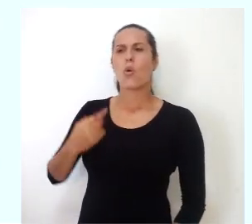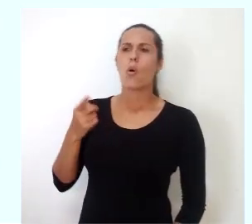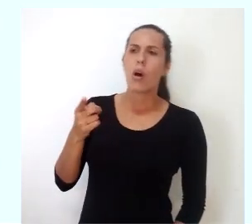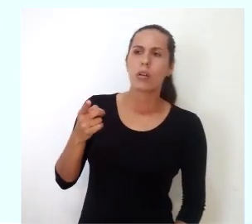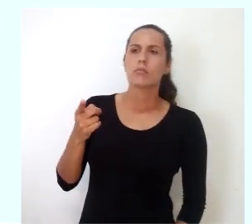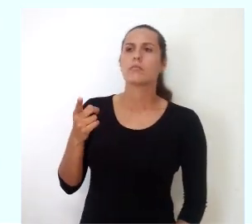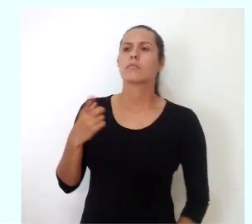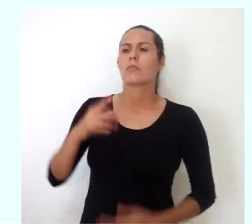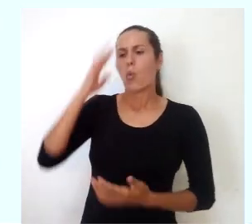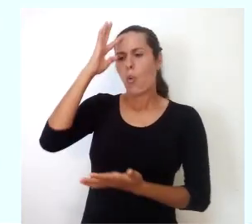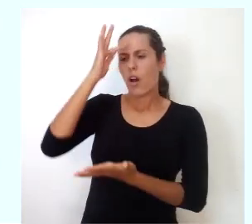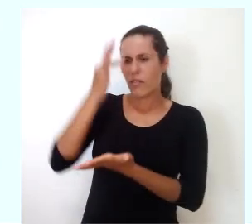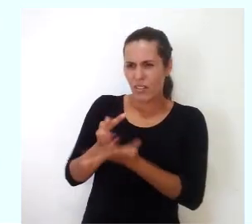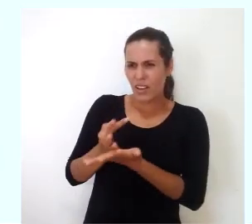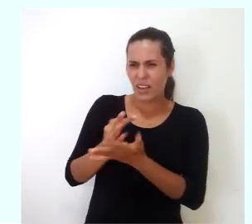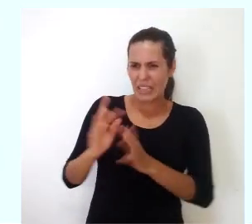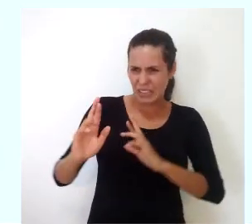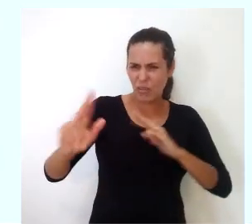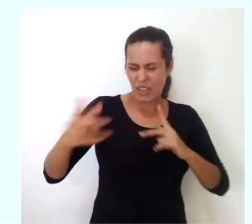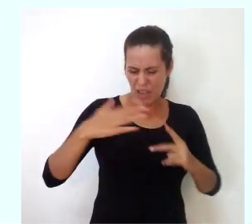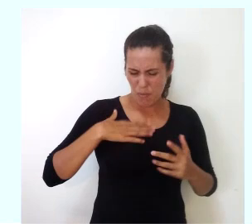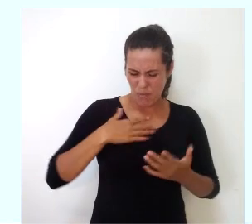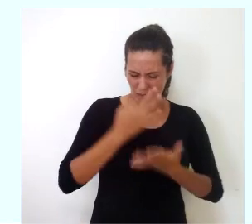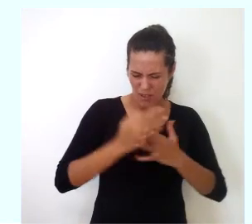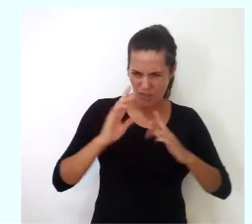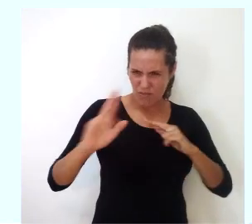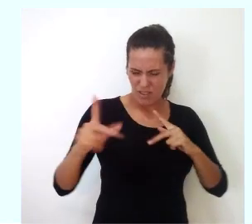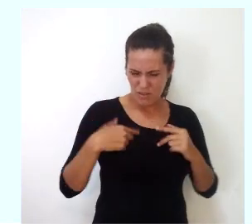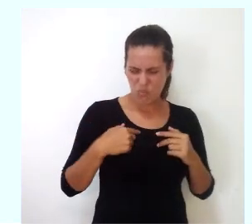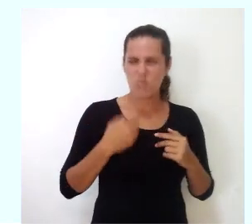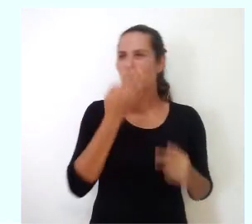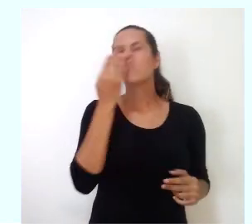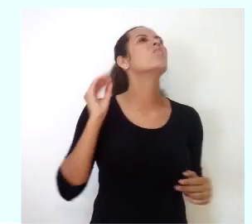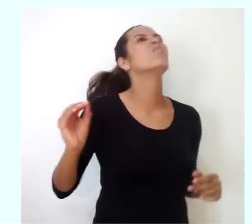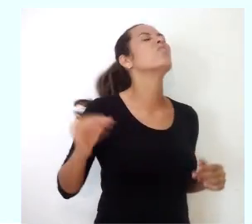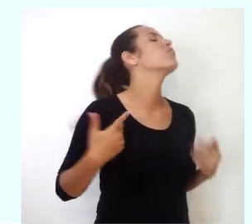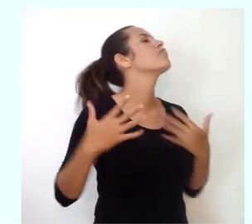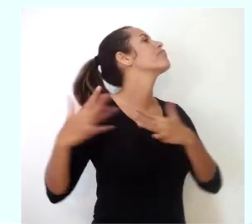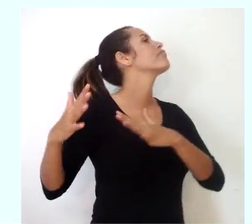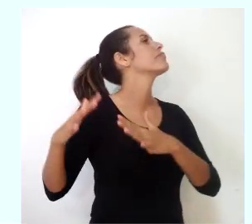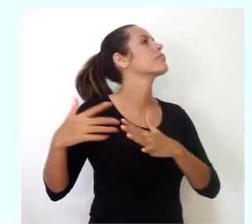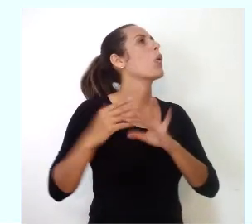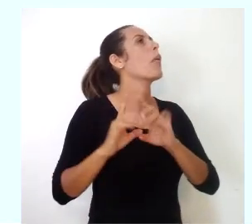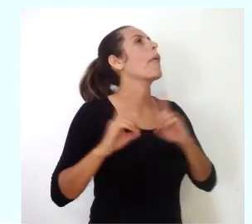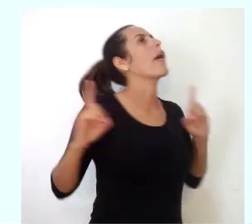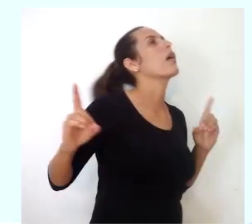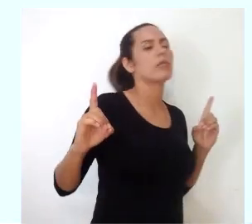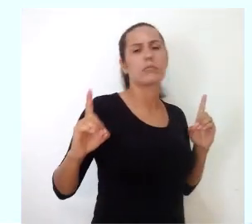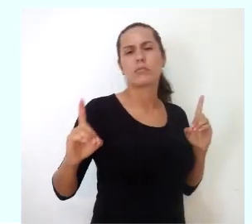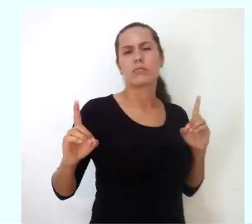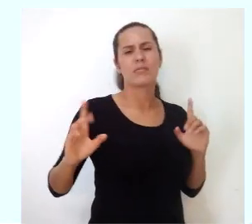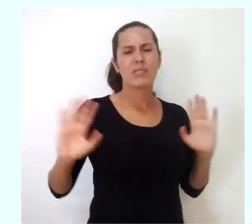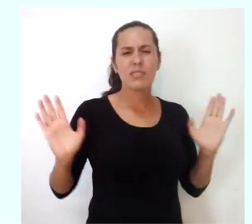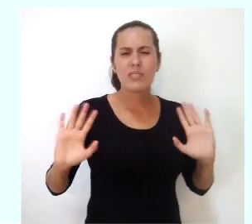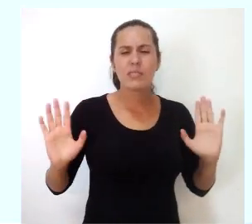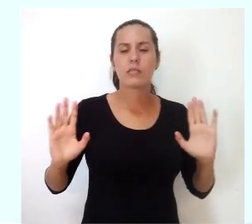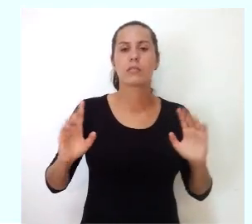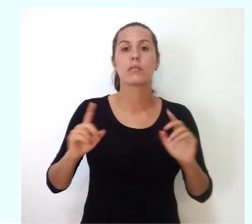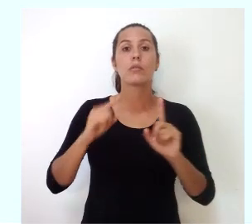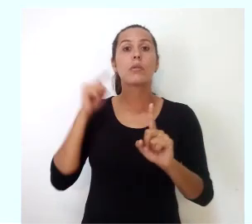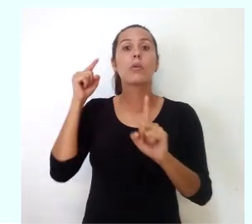essa fé diferente da minha. Então, justamente, o objetivo, certo? O objetivo é o